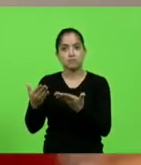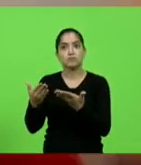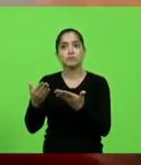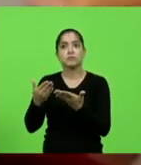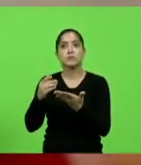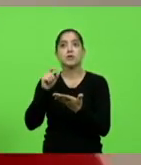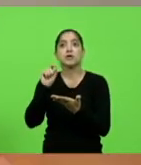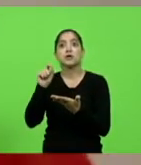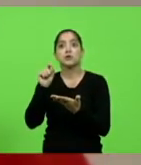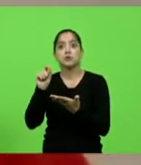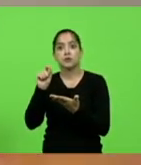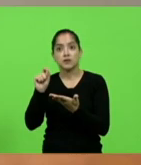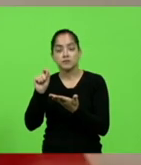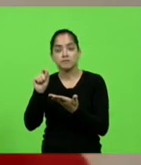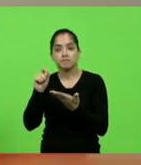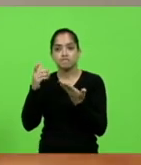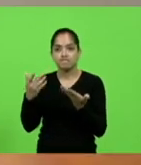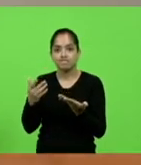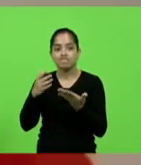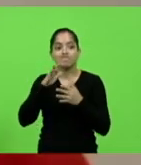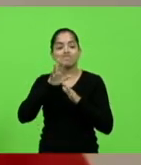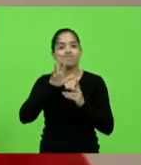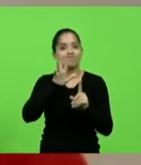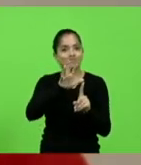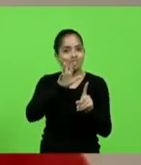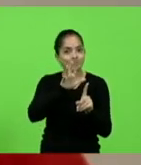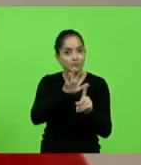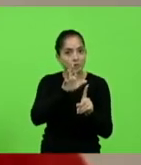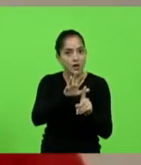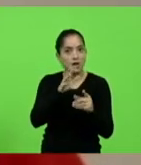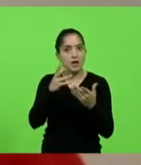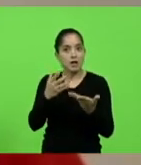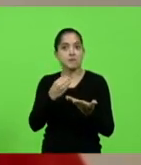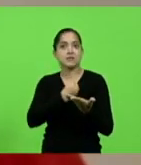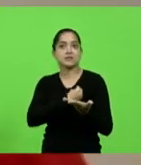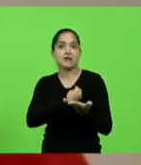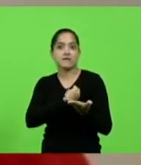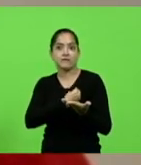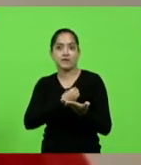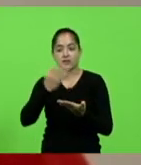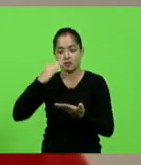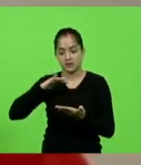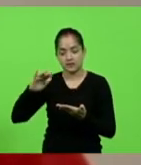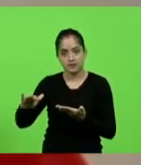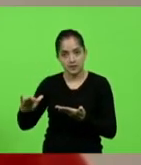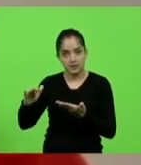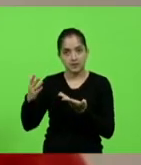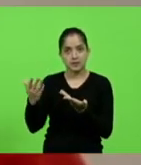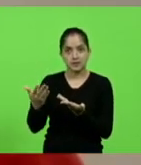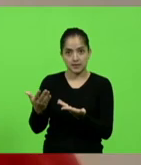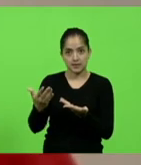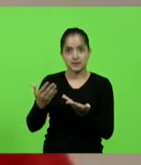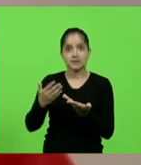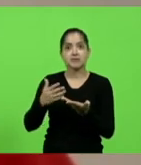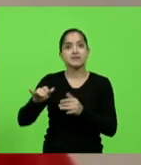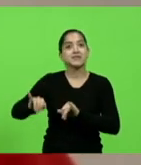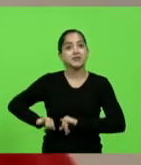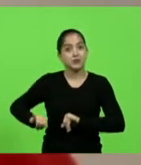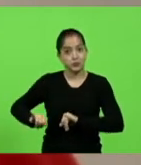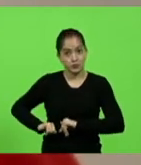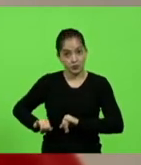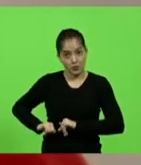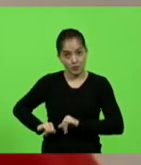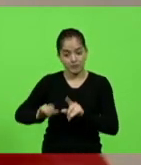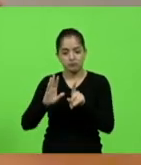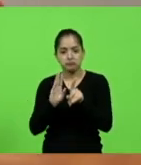ele traz uma forte ameaça à vida das crianças que sofrem maus tratos ou abuso sexual.